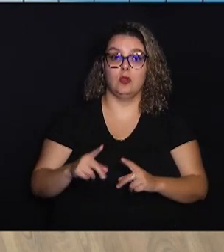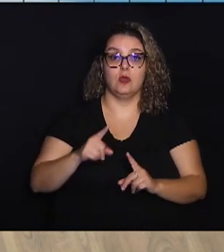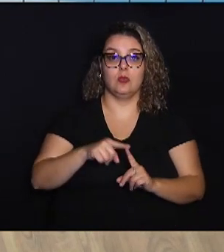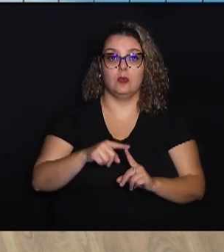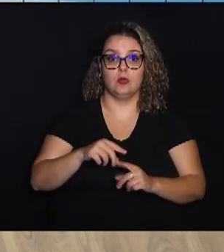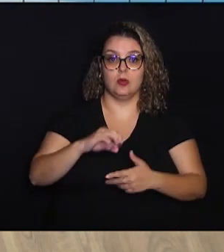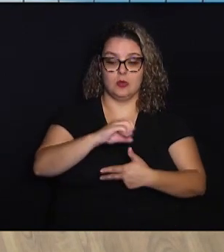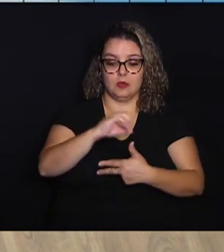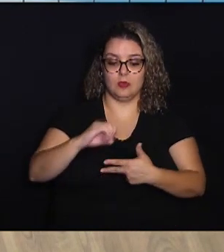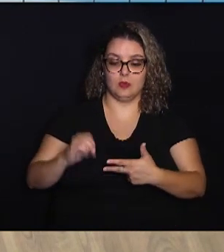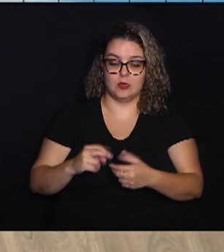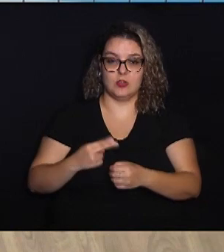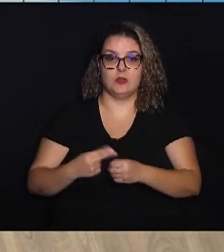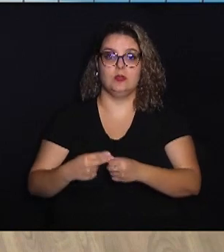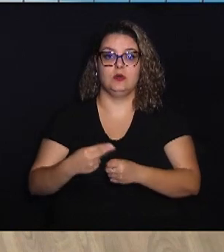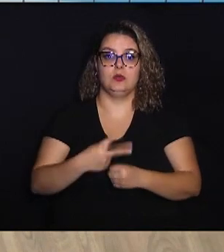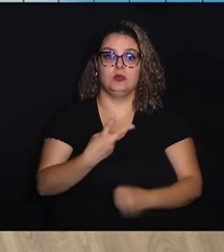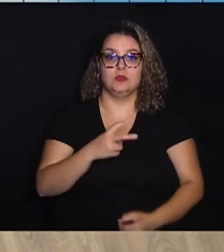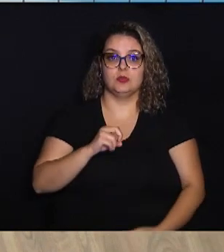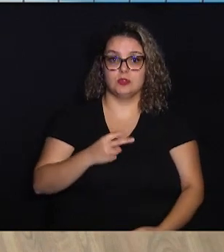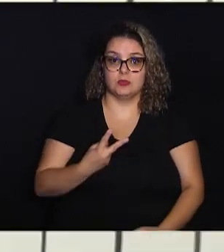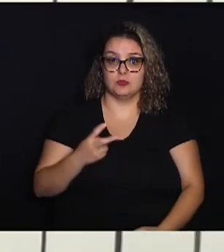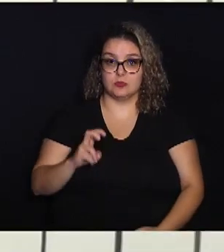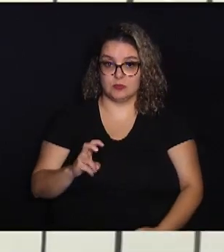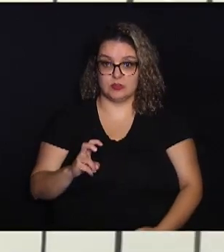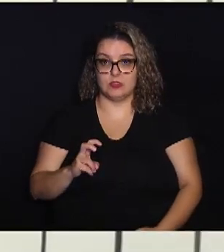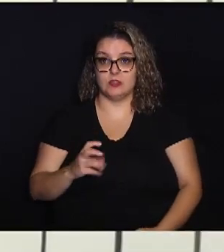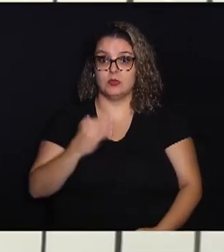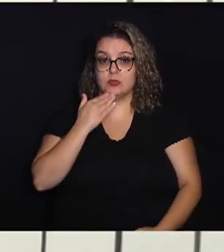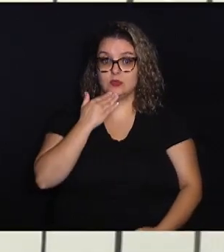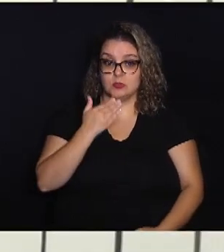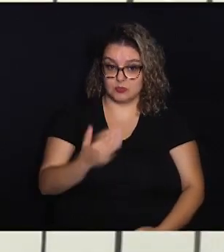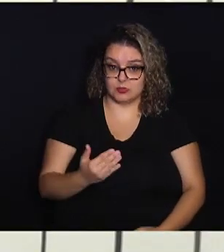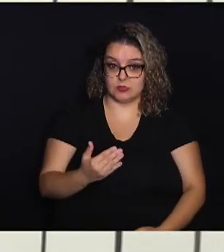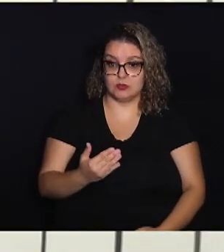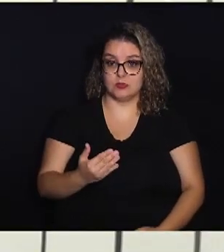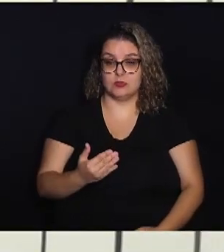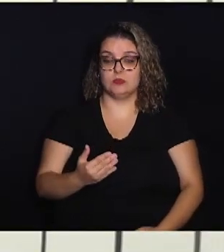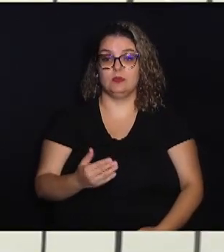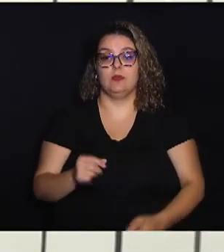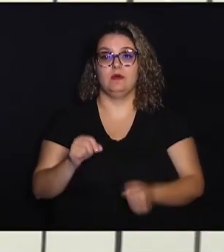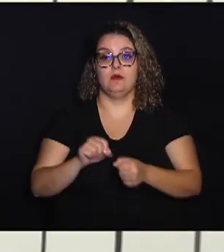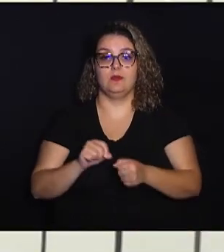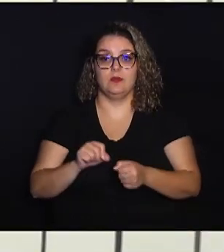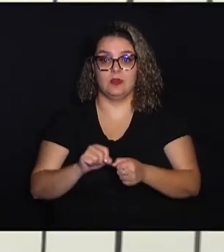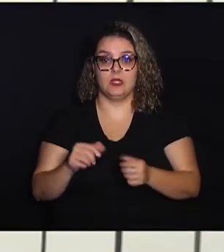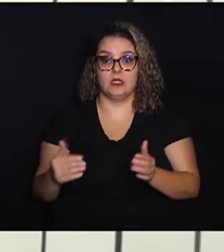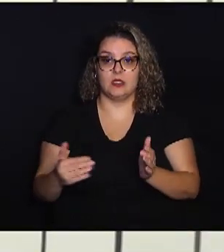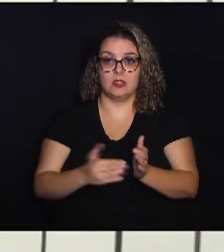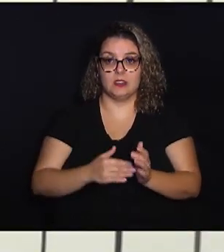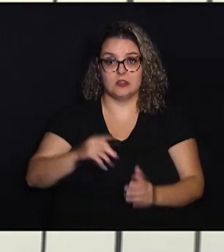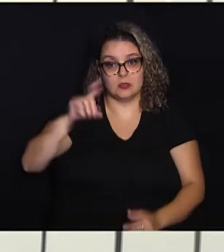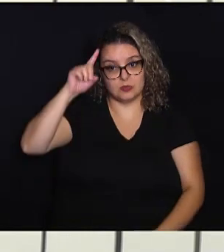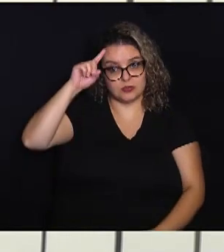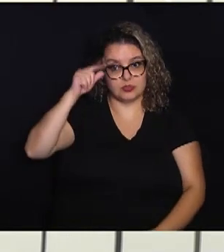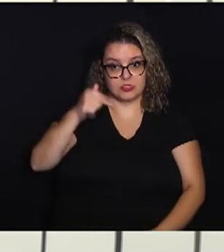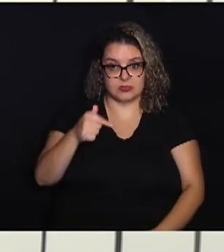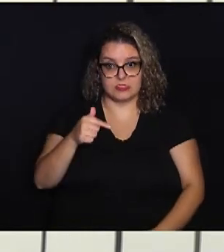Enem Unicamp 2025. Os pedidos deverão ser realizados até o dia 7 de